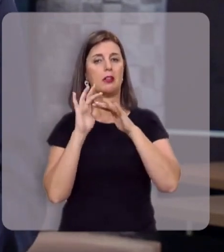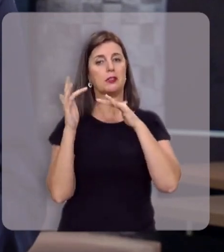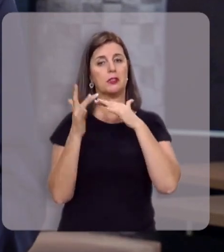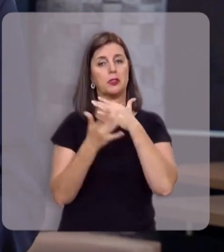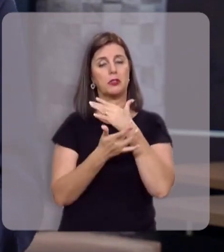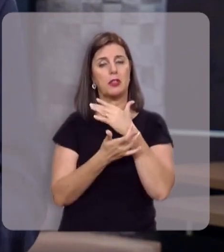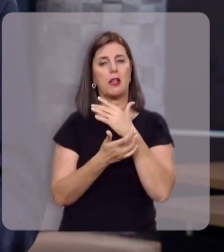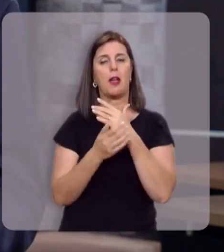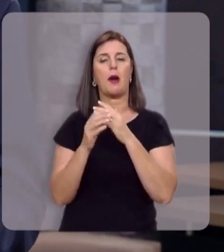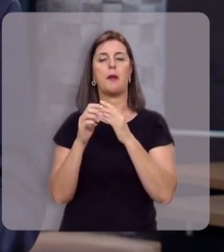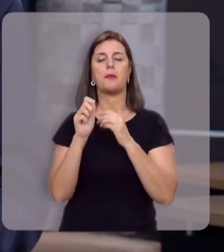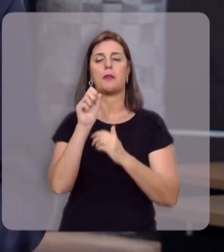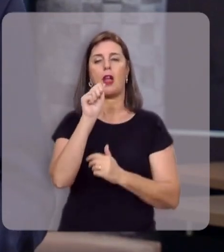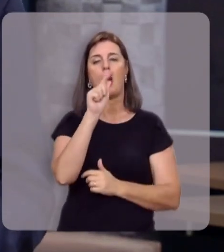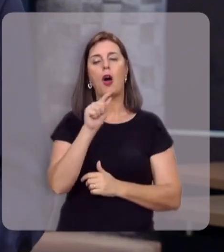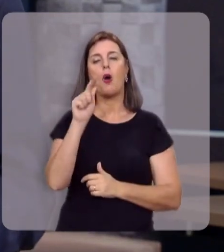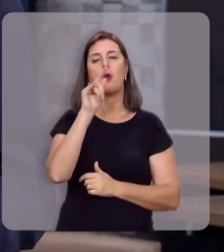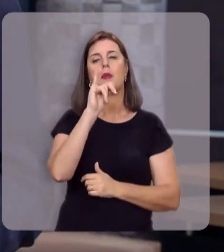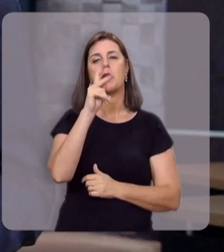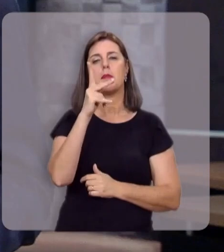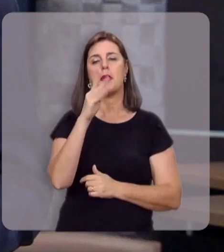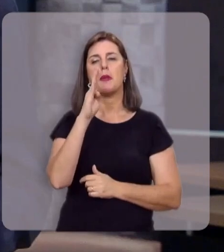mídias sociais, no perfil